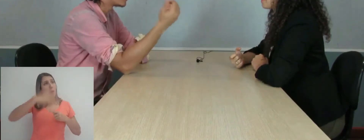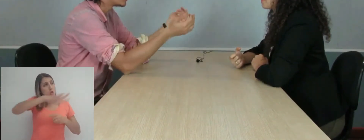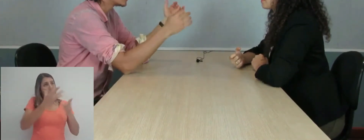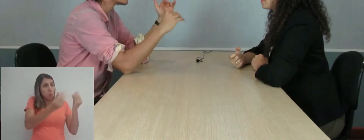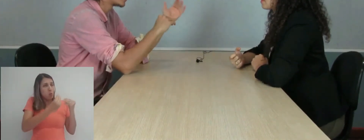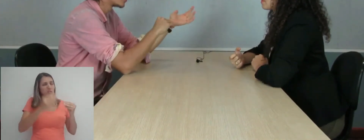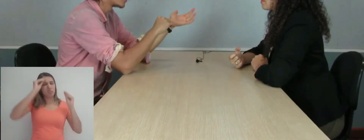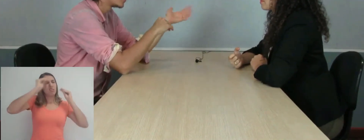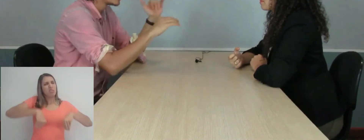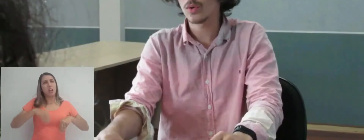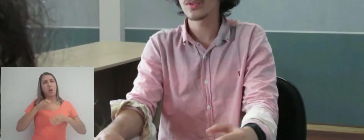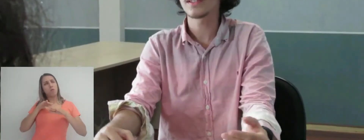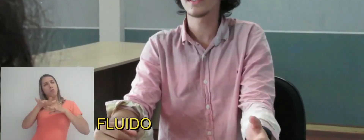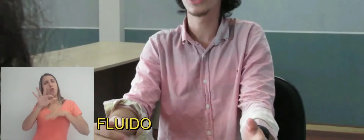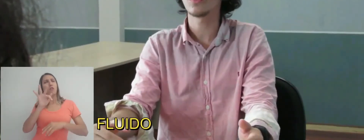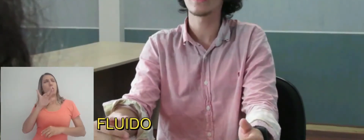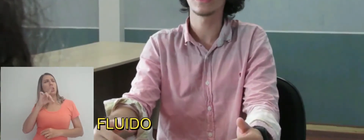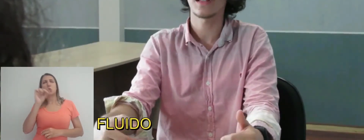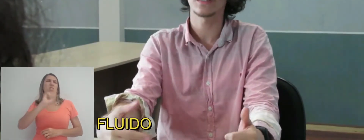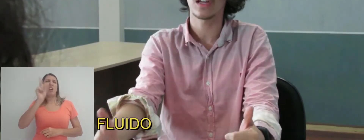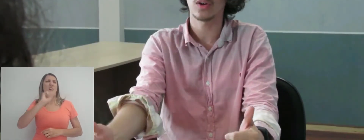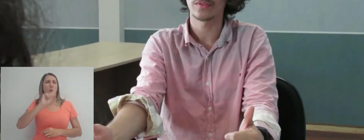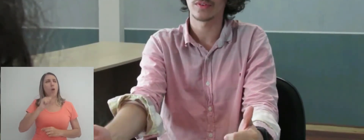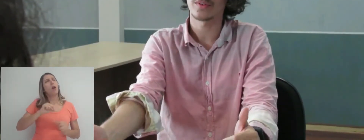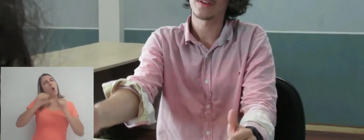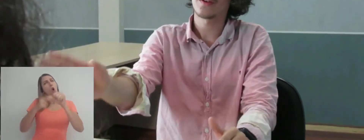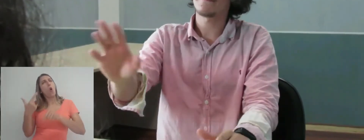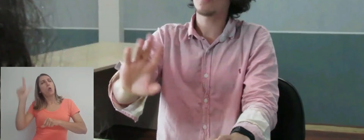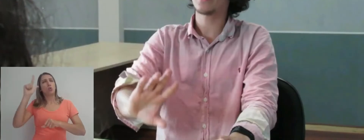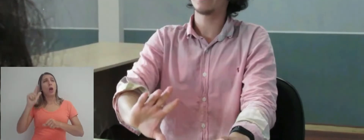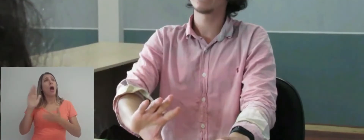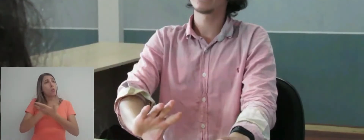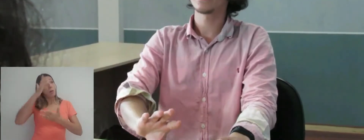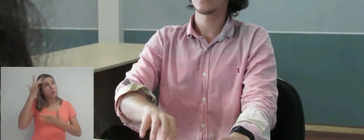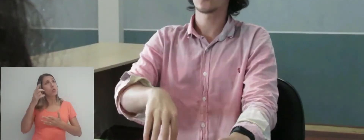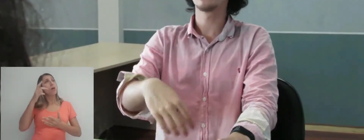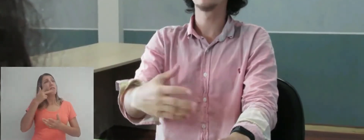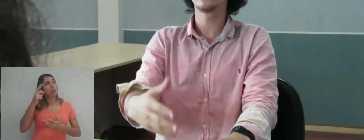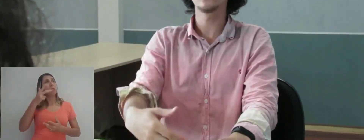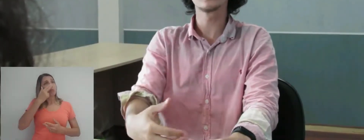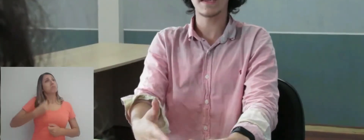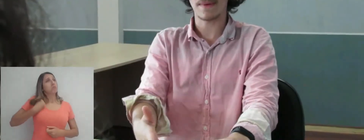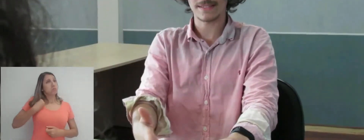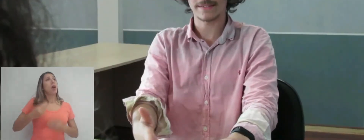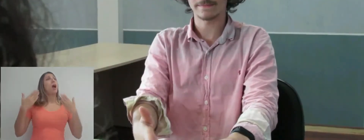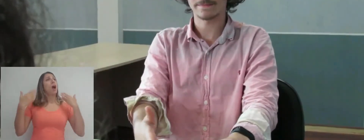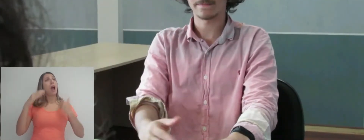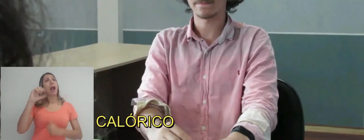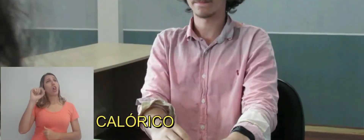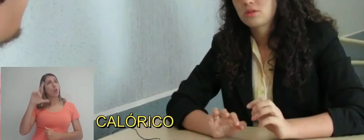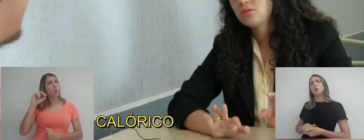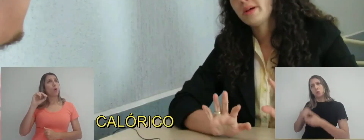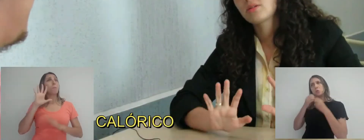abandonar a ideia de um fluido e adotar outra. Já outros insistiam na existência de calório. Porém, como um fluido sem